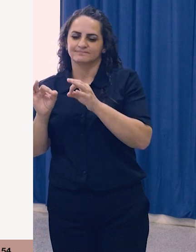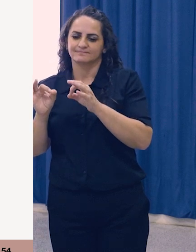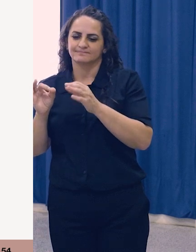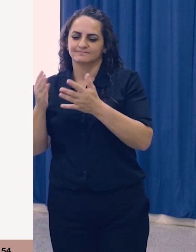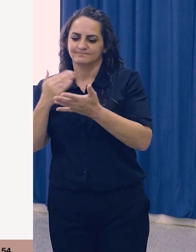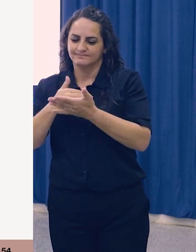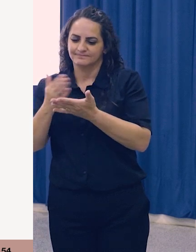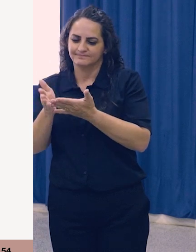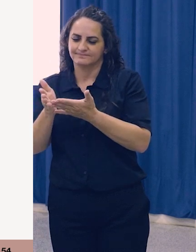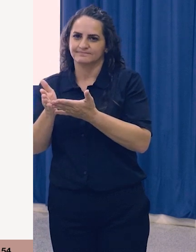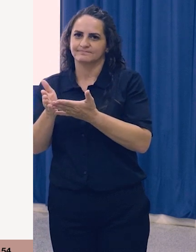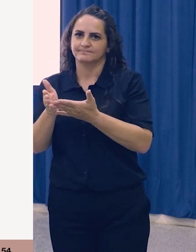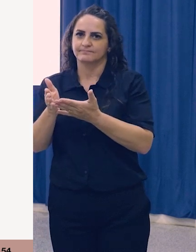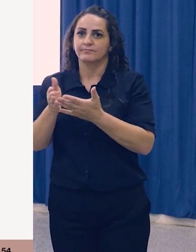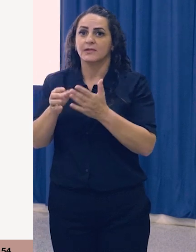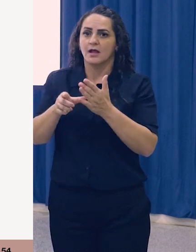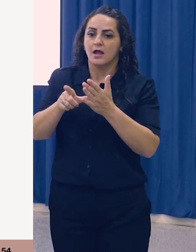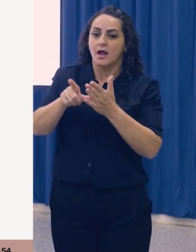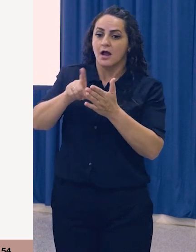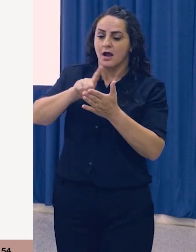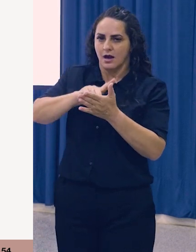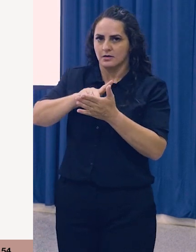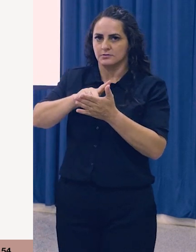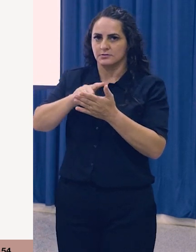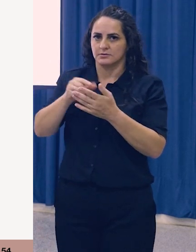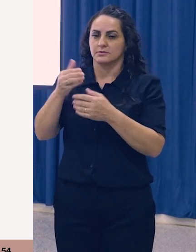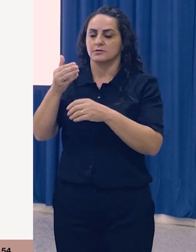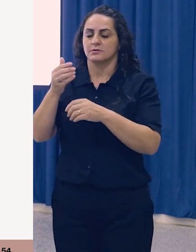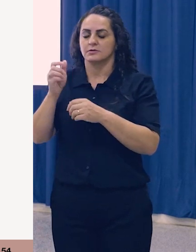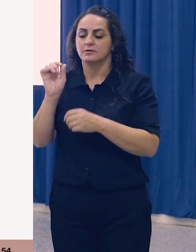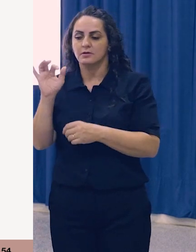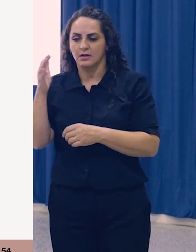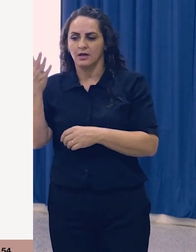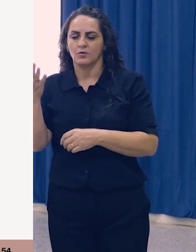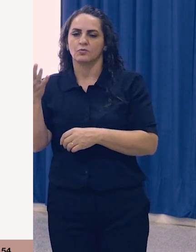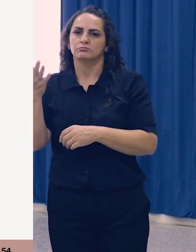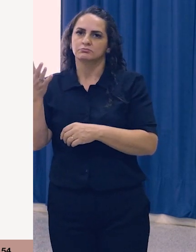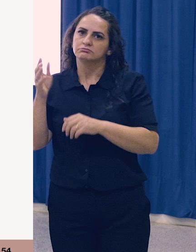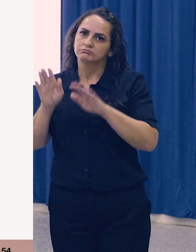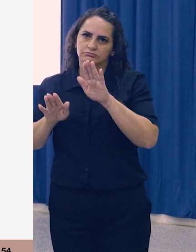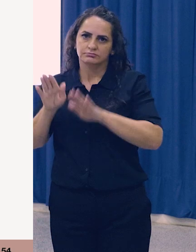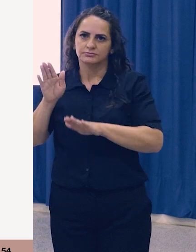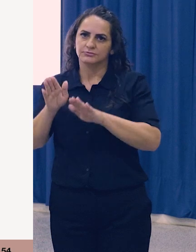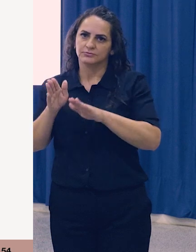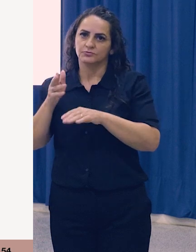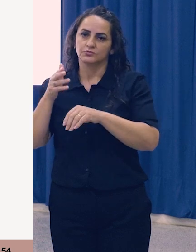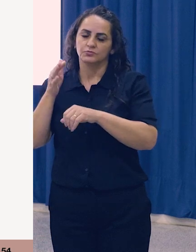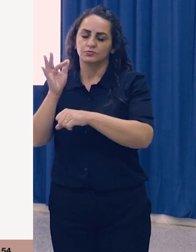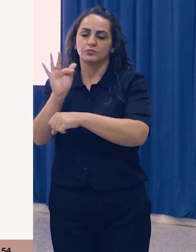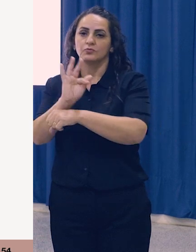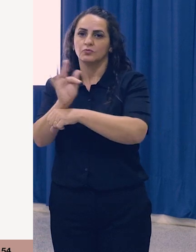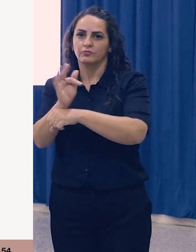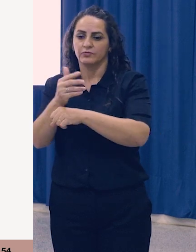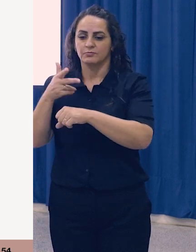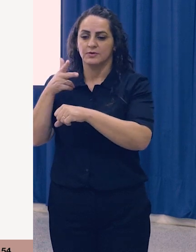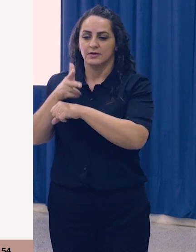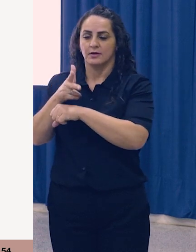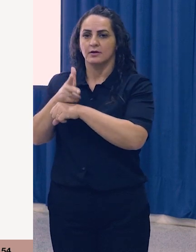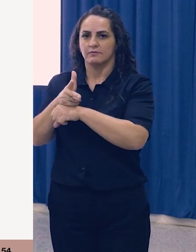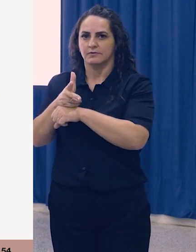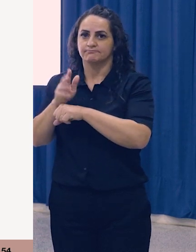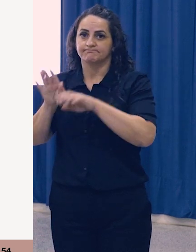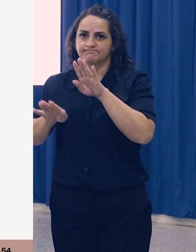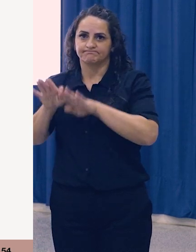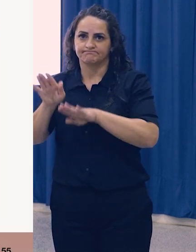Isso pode ter até antes do filme começar a ser gravado, dependendo do conteúdo que a gente está pensando para o